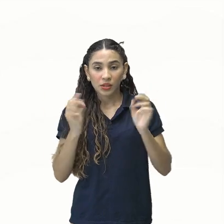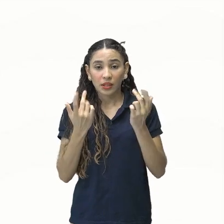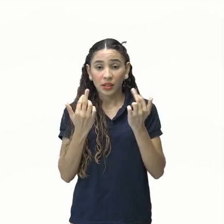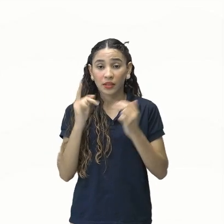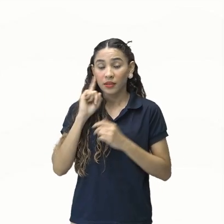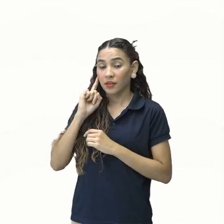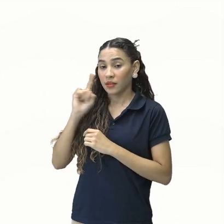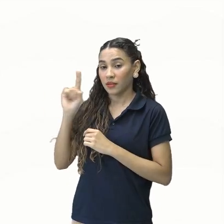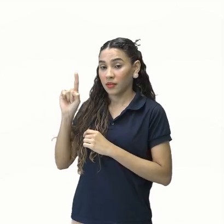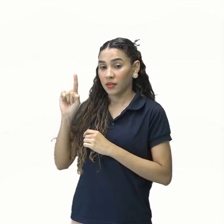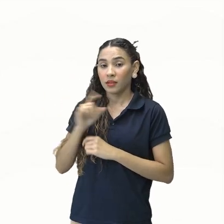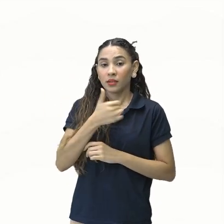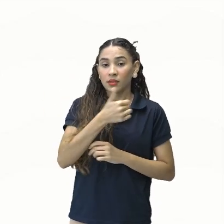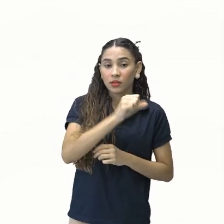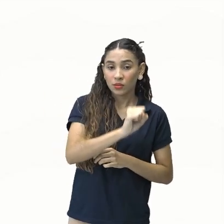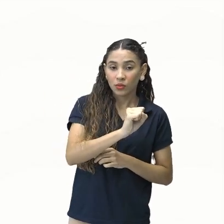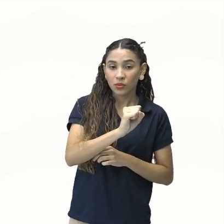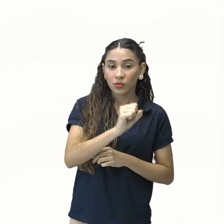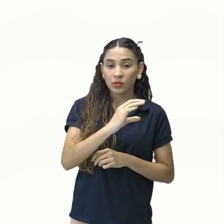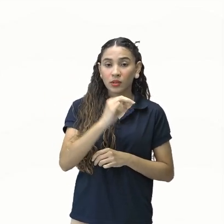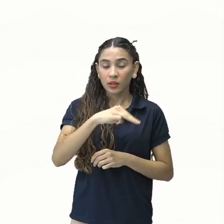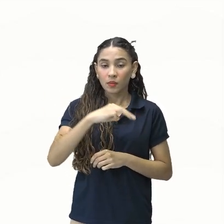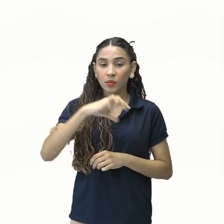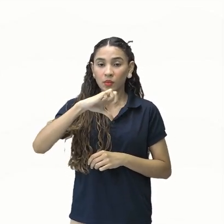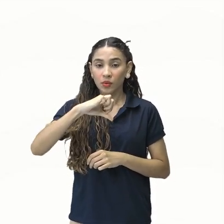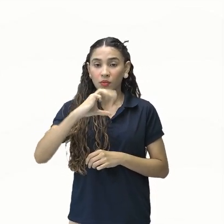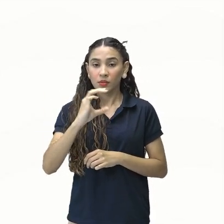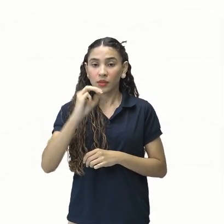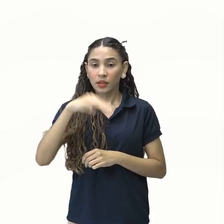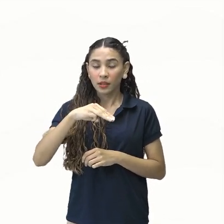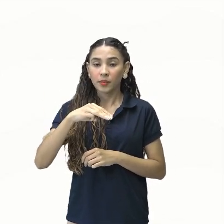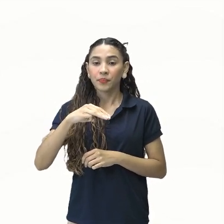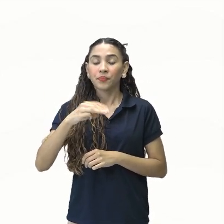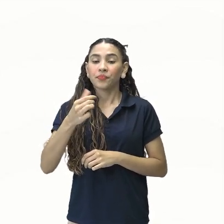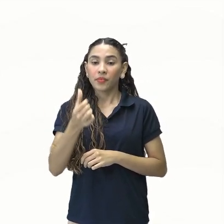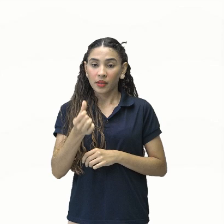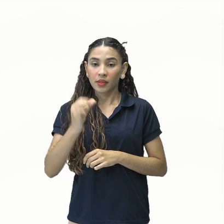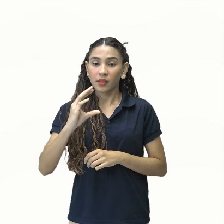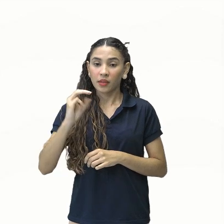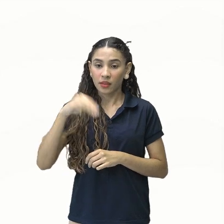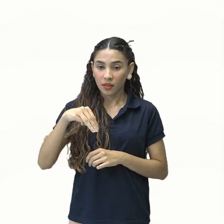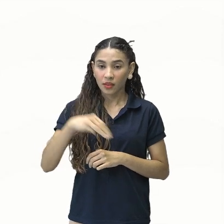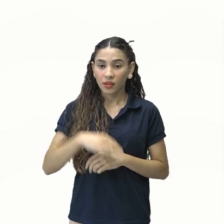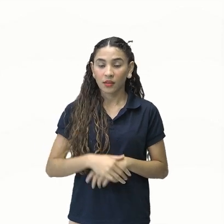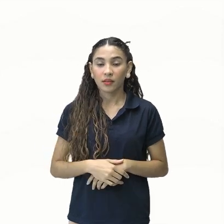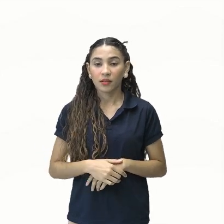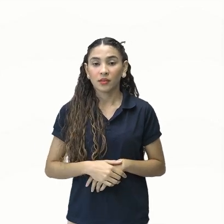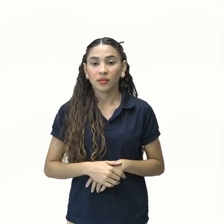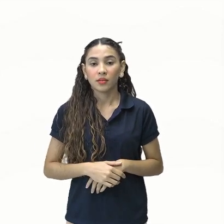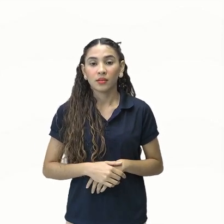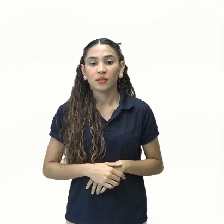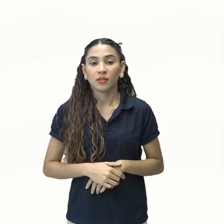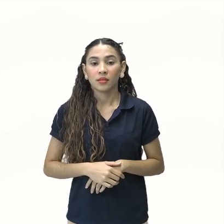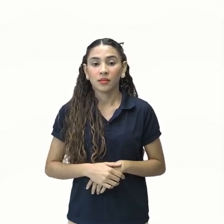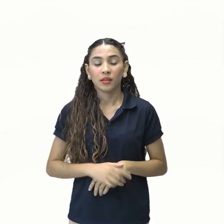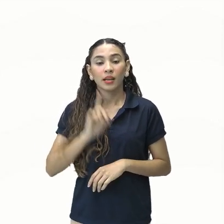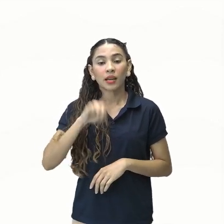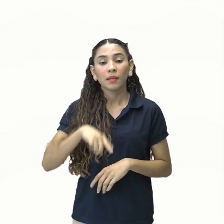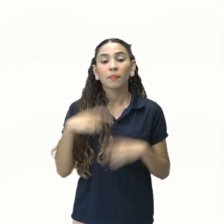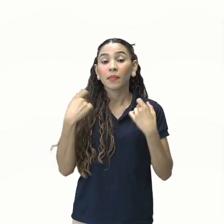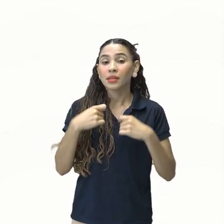tá? 18 centímetros, 9 centímetros e 6 centímetros,